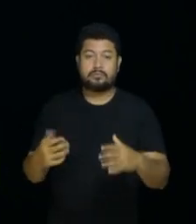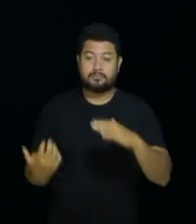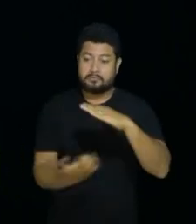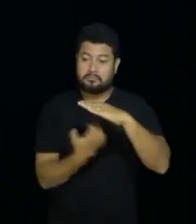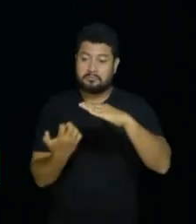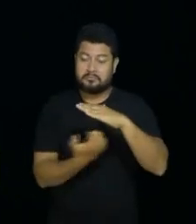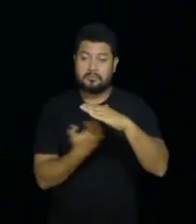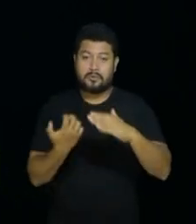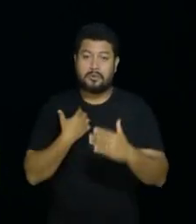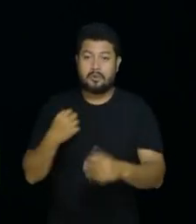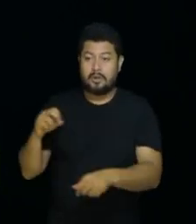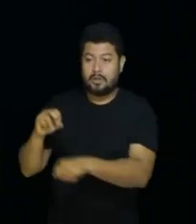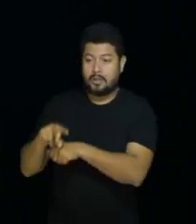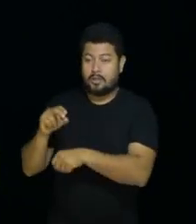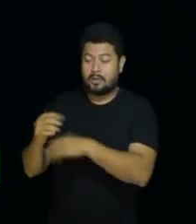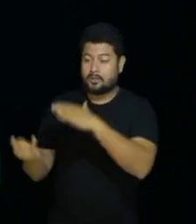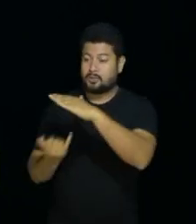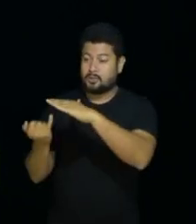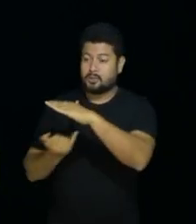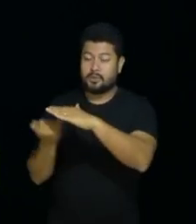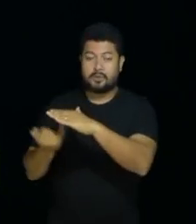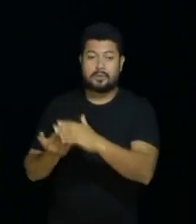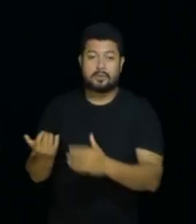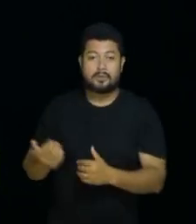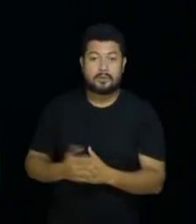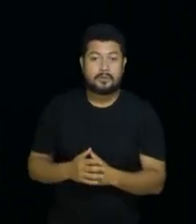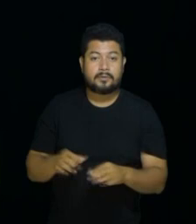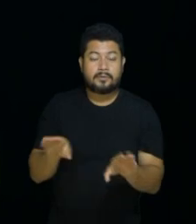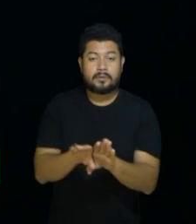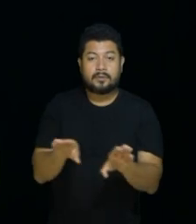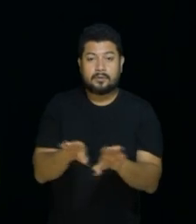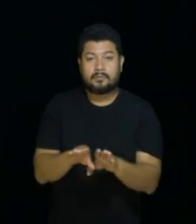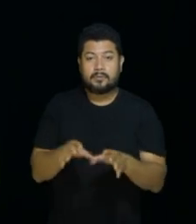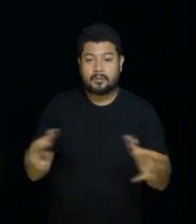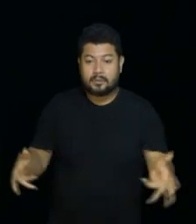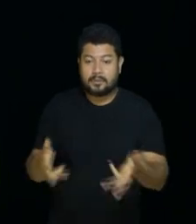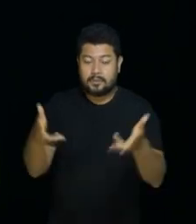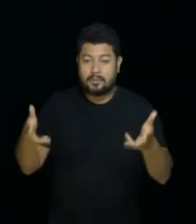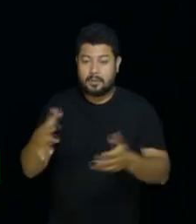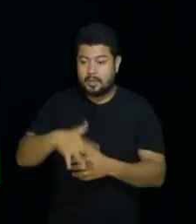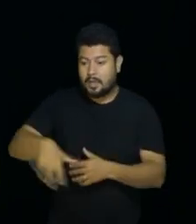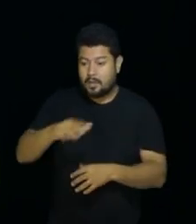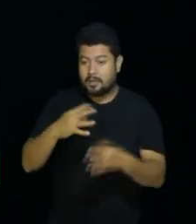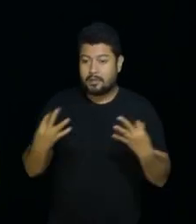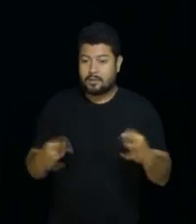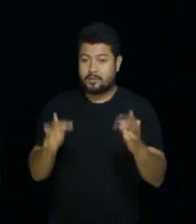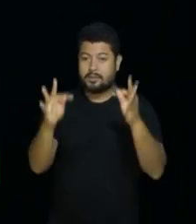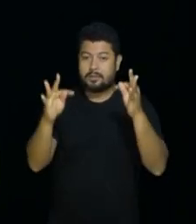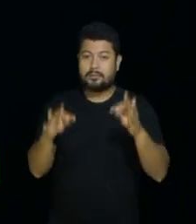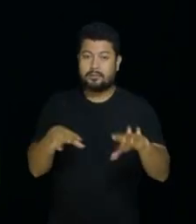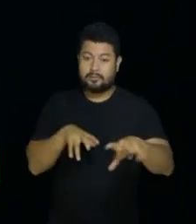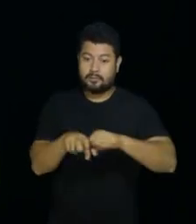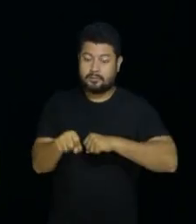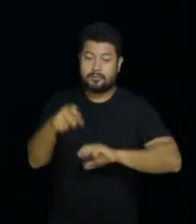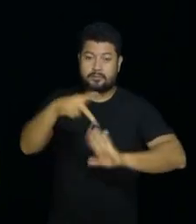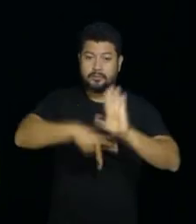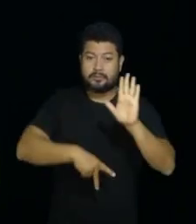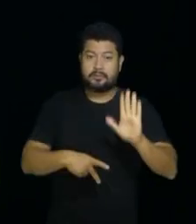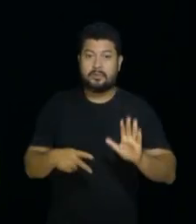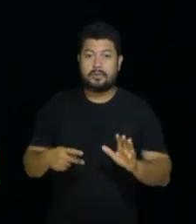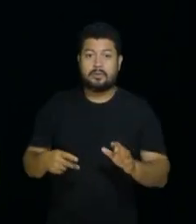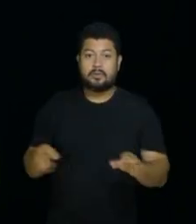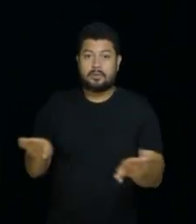para as nossas indústrias, incentivo à formação na área de tecnologia com os nossos programas de formação e também fomento aos novos